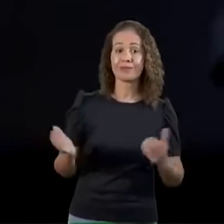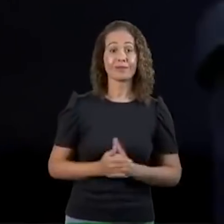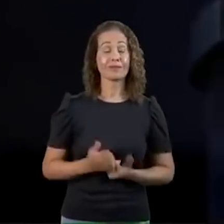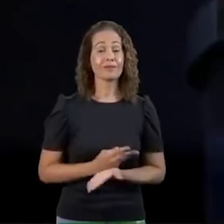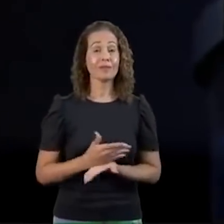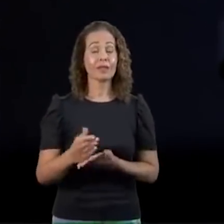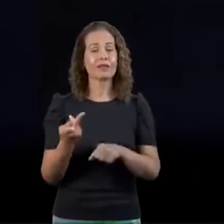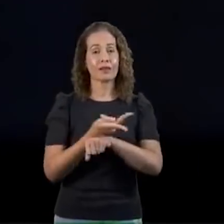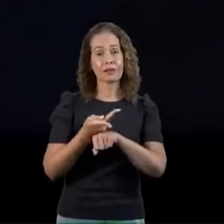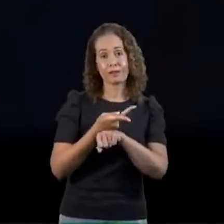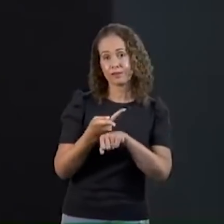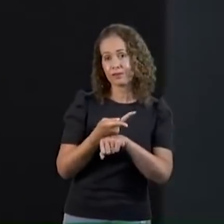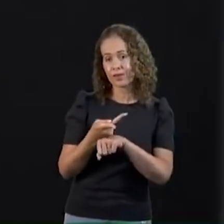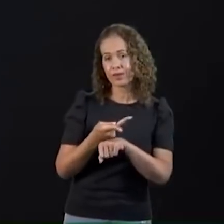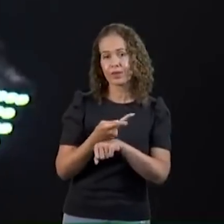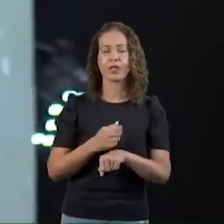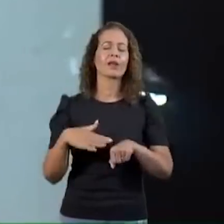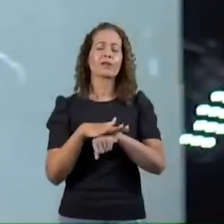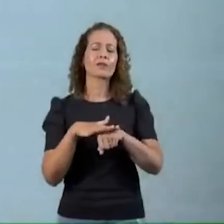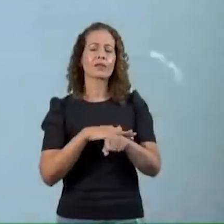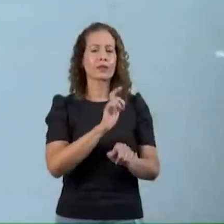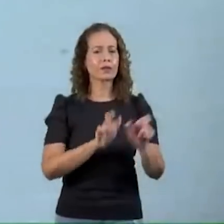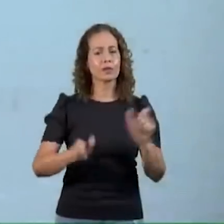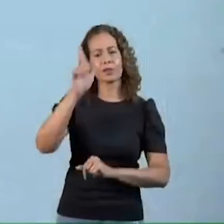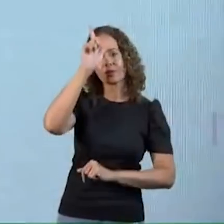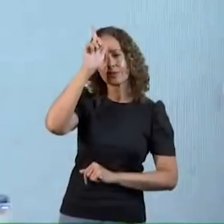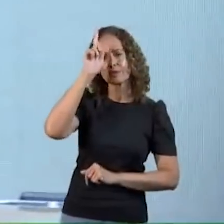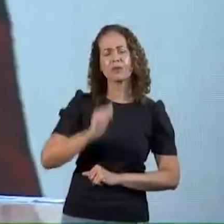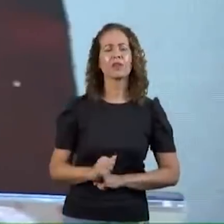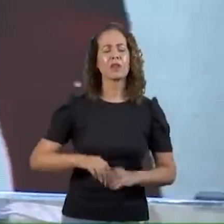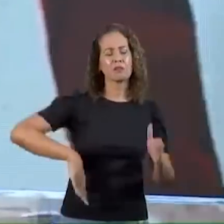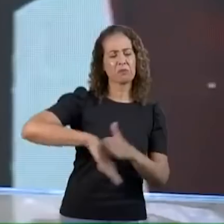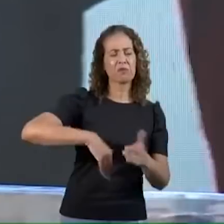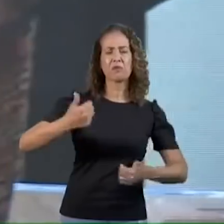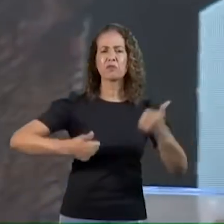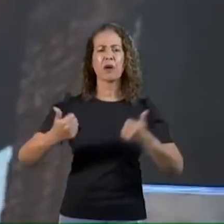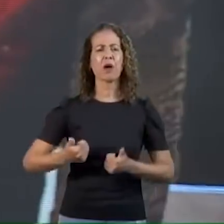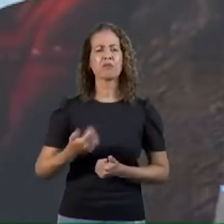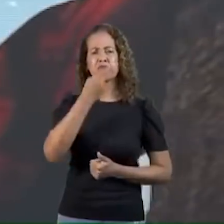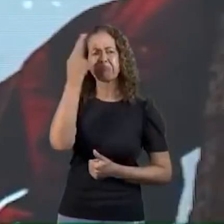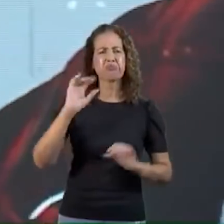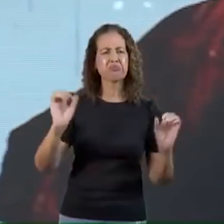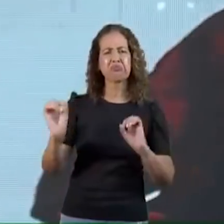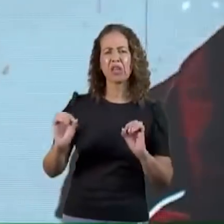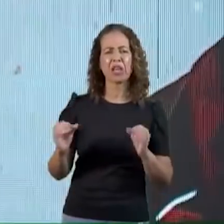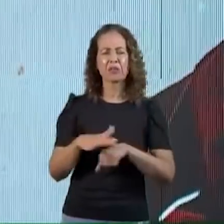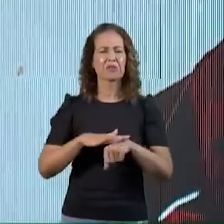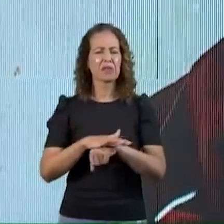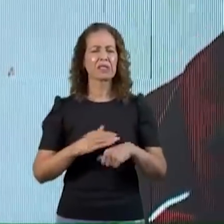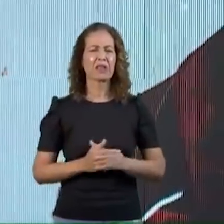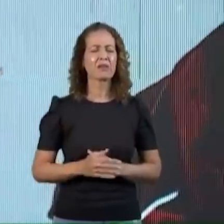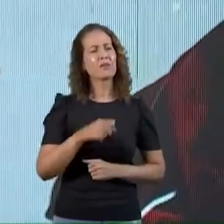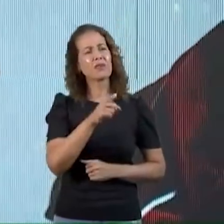comecei a procurar, conversar com os alemães, ninguém falava de futebol. Falei: gente, vocês acabaram de ser campeão do mundo? Aí um